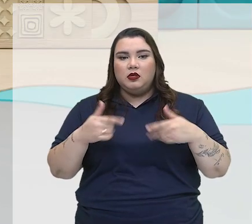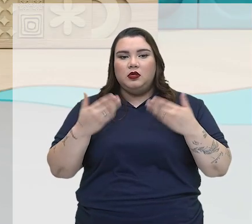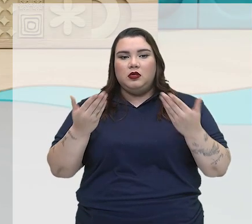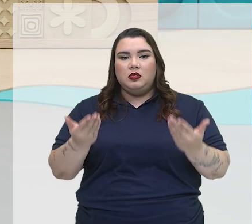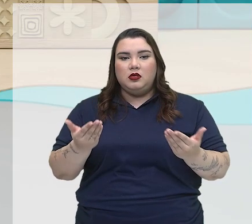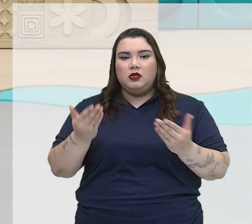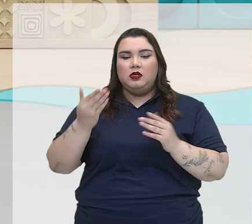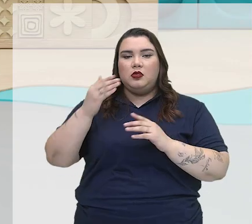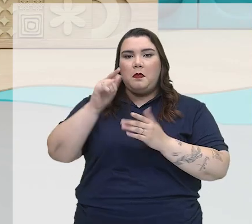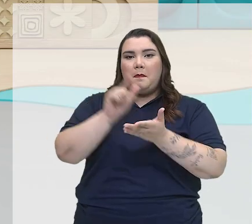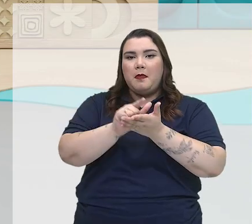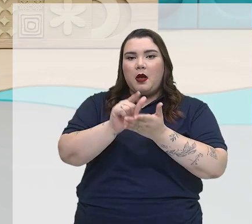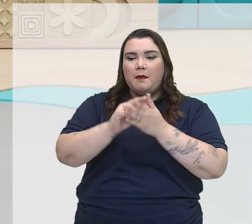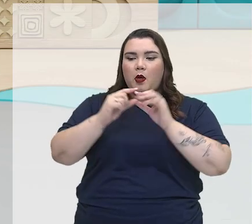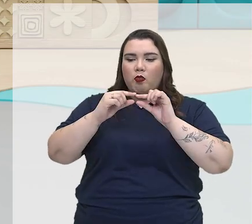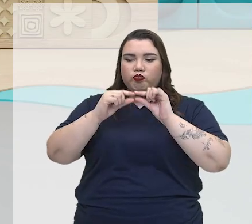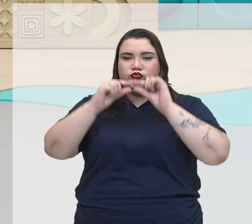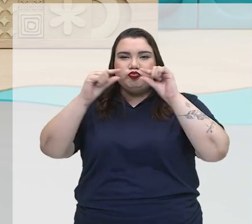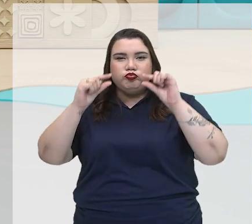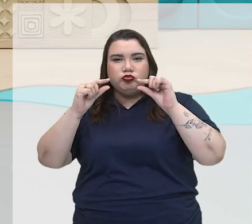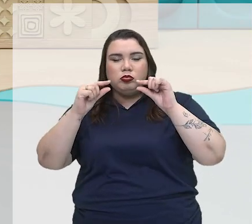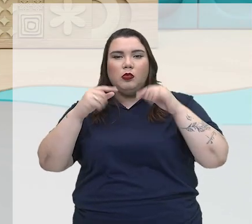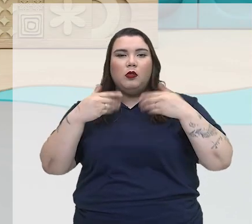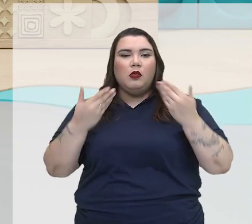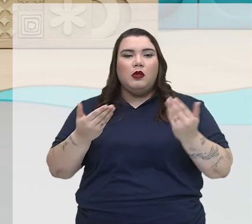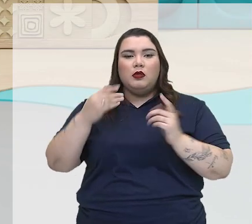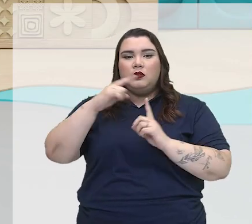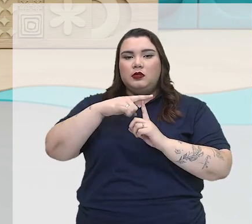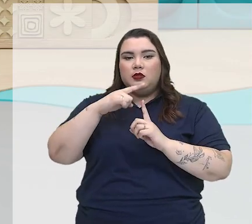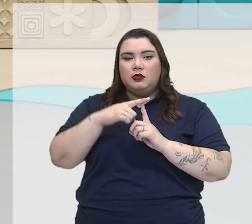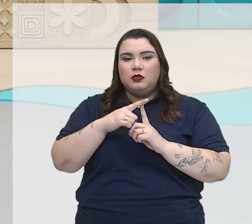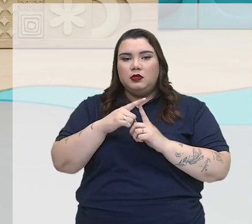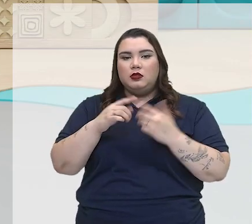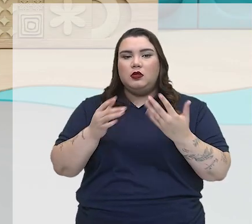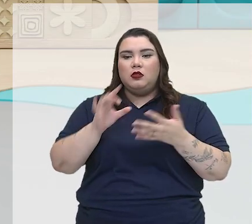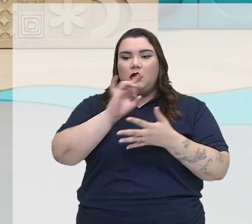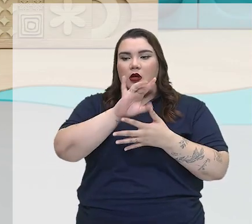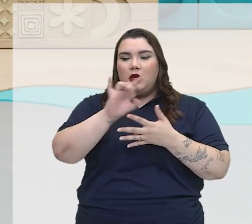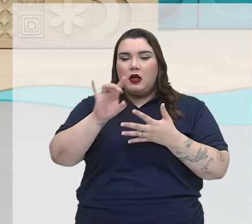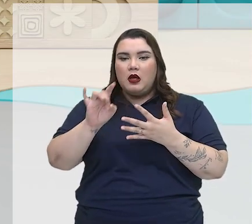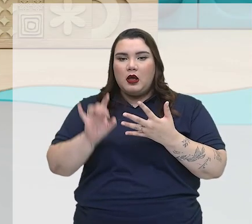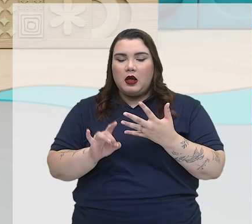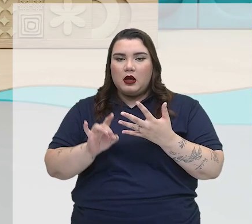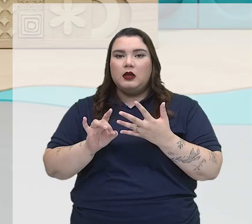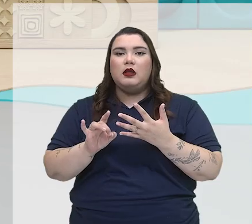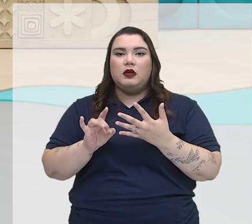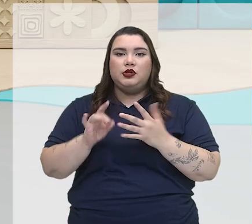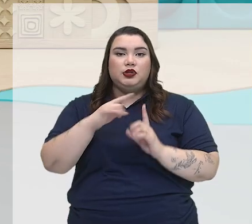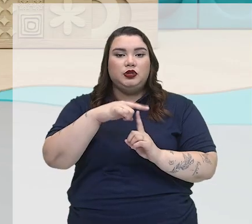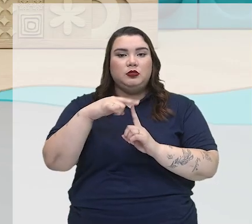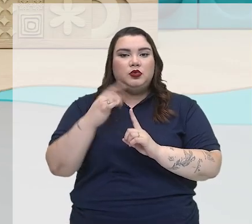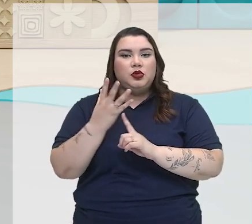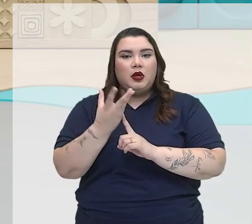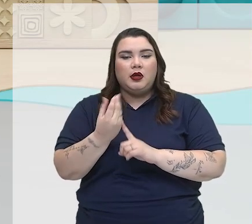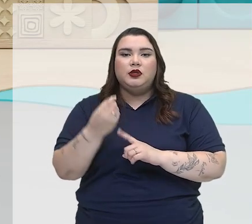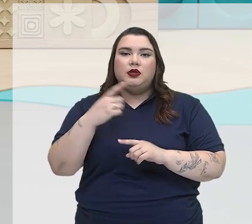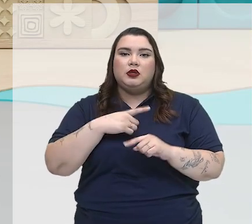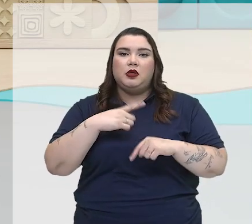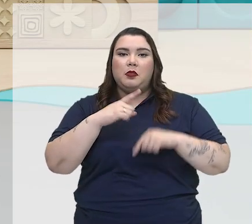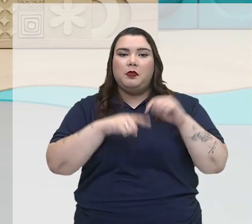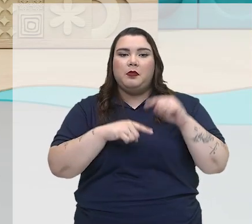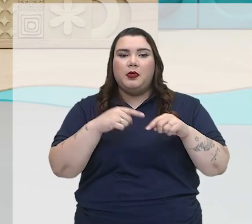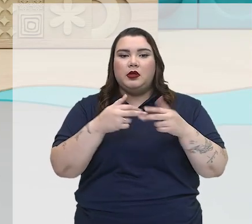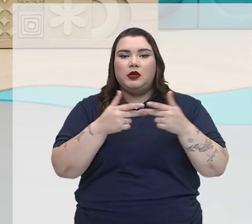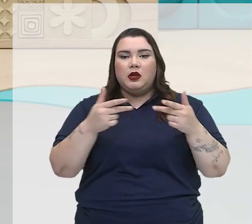com uma gramatura maior, mais grosso? Então, para cada suporte tem um material específico,